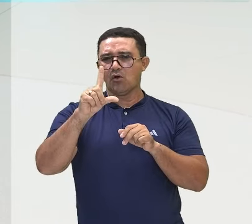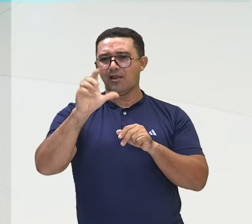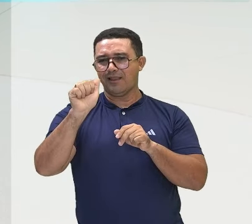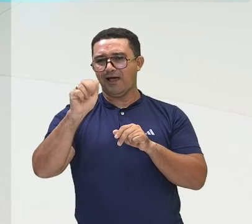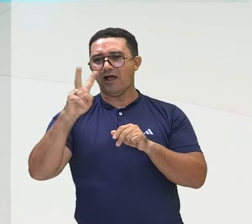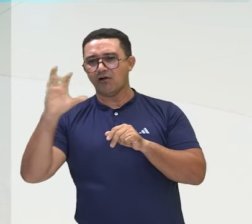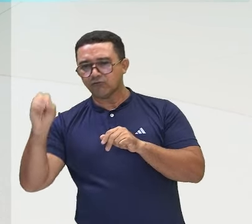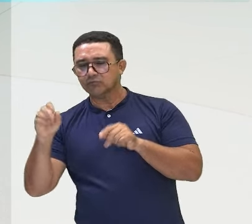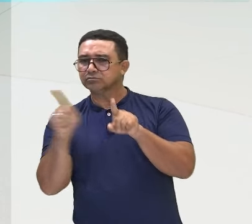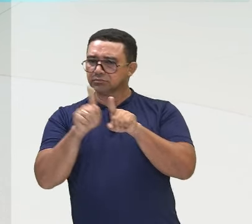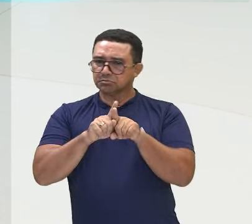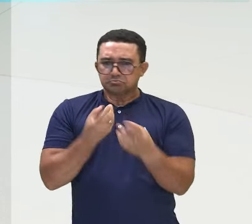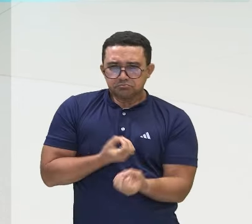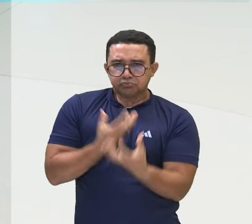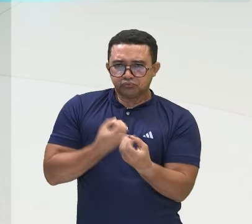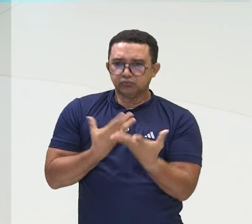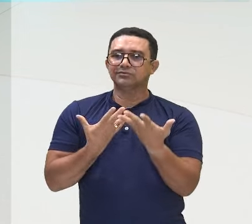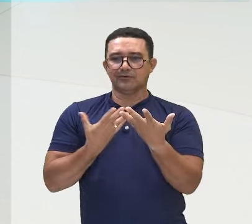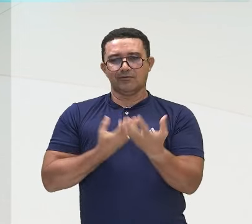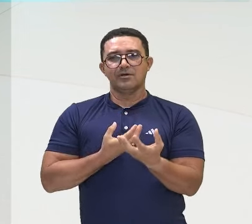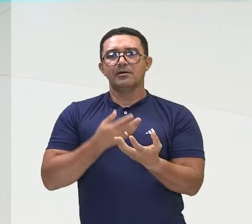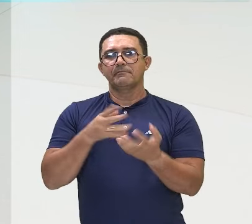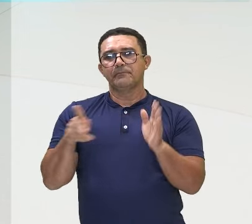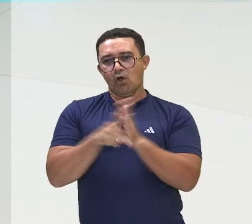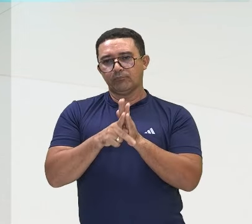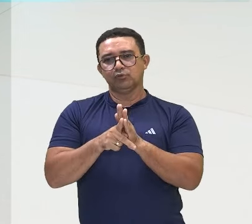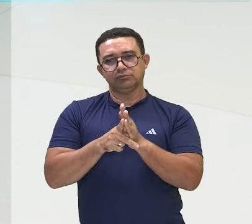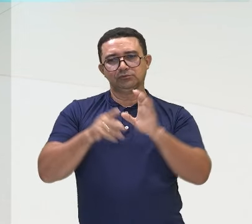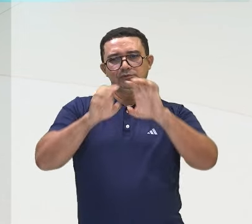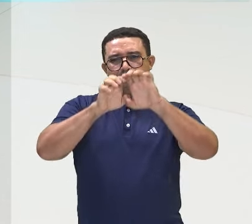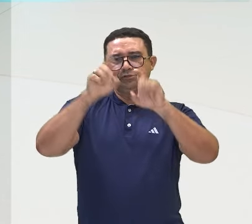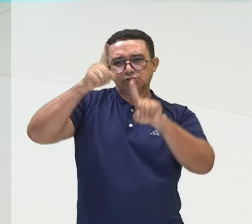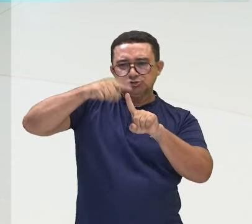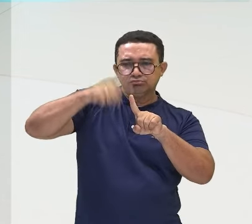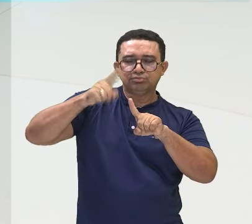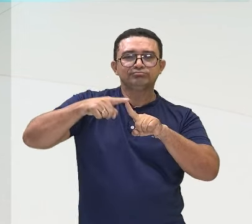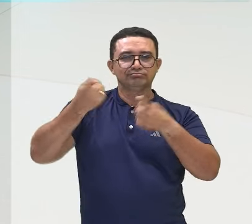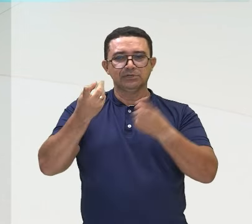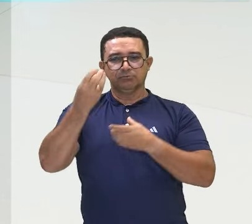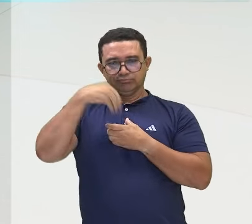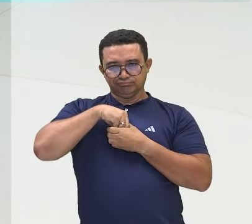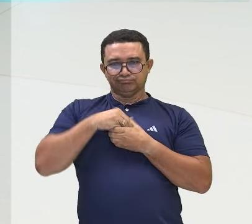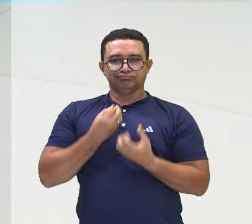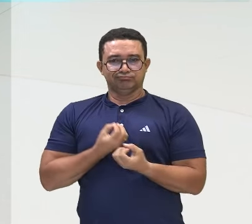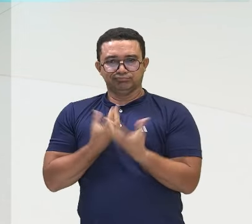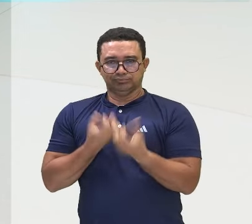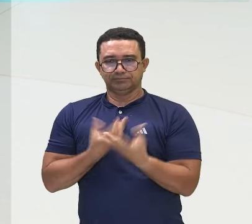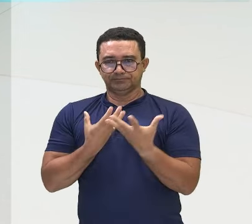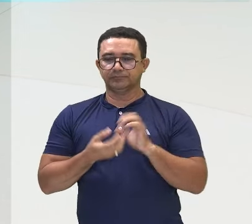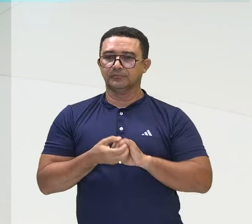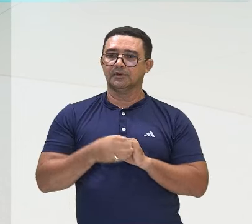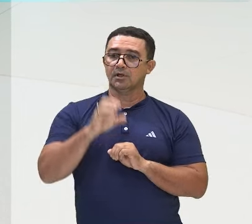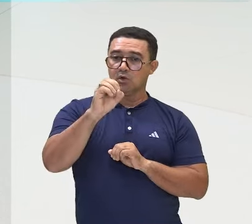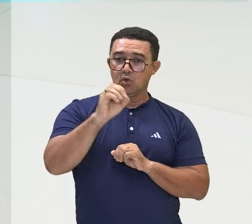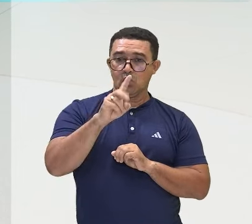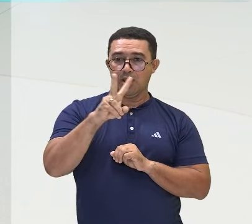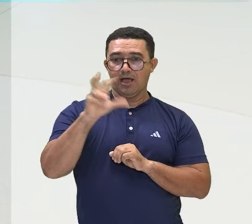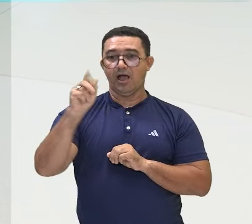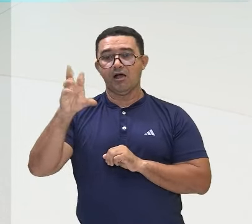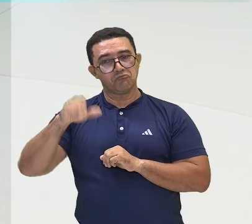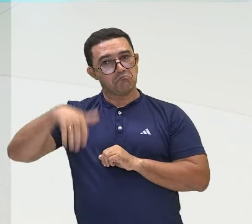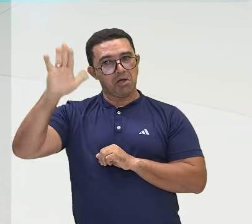produziram poemas parnasianos. A questão é que, dentre todos, Olavo Bilac foi o que mais ganhou destaque, mas isso não quer dizer que os